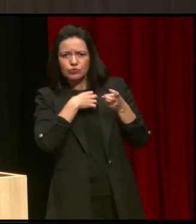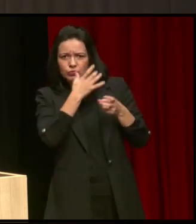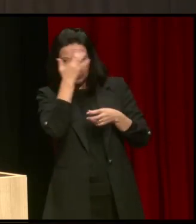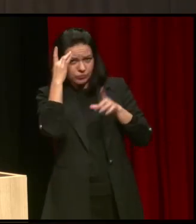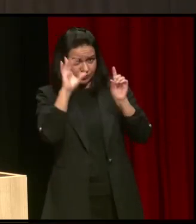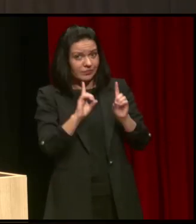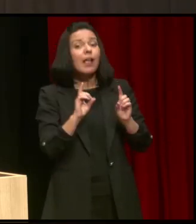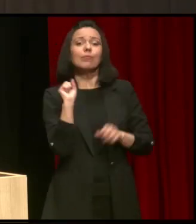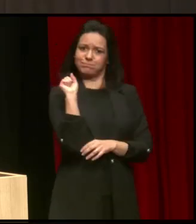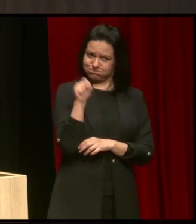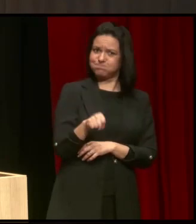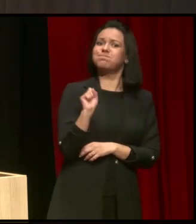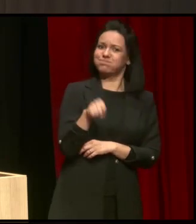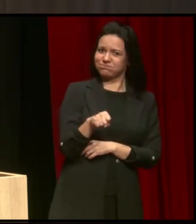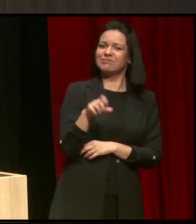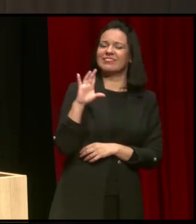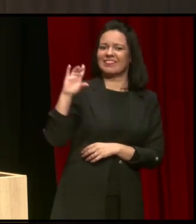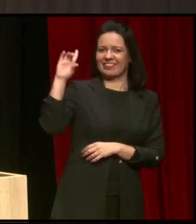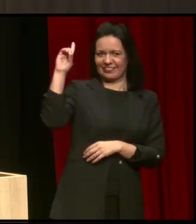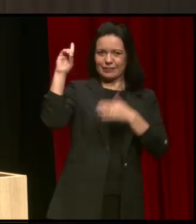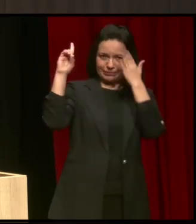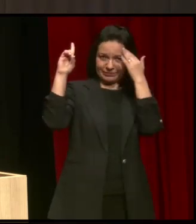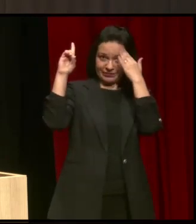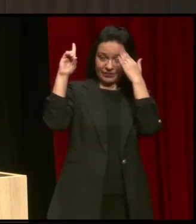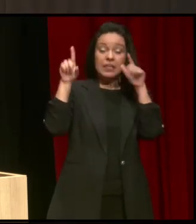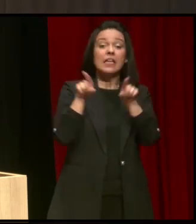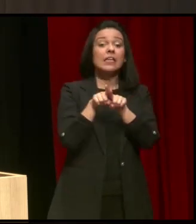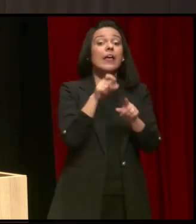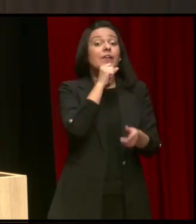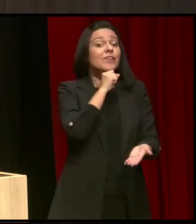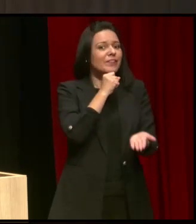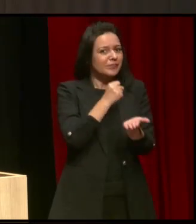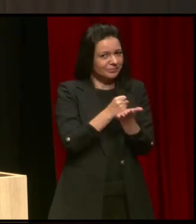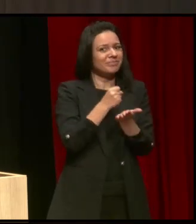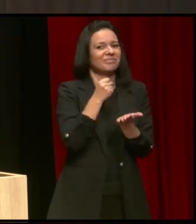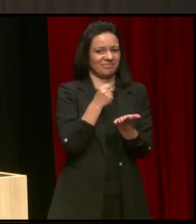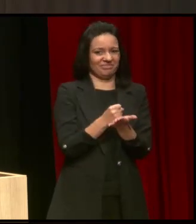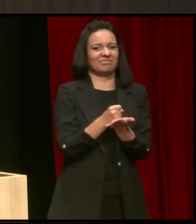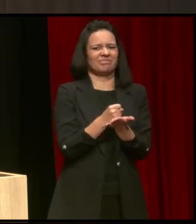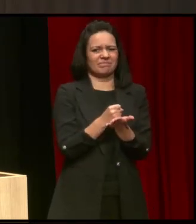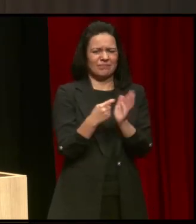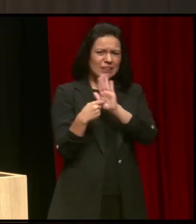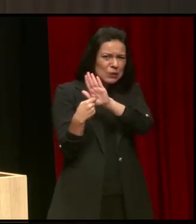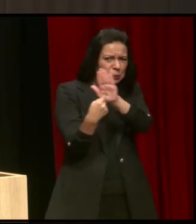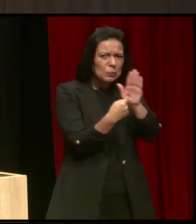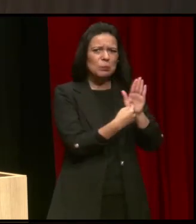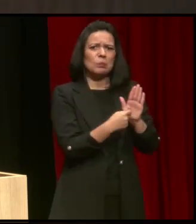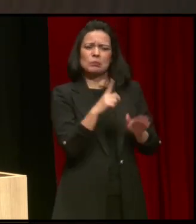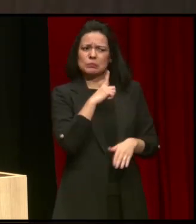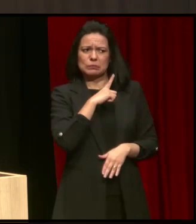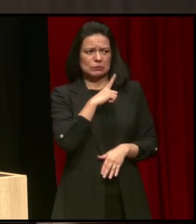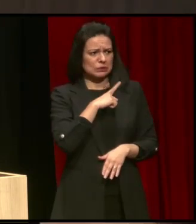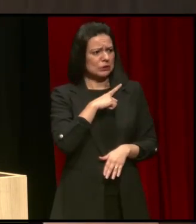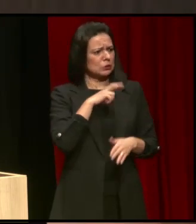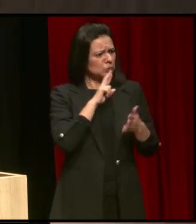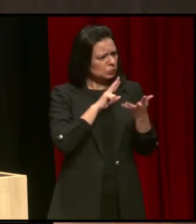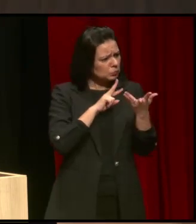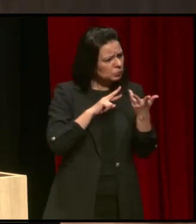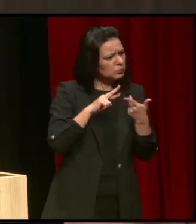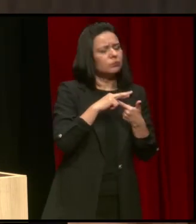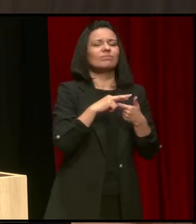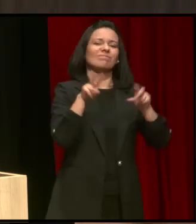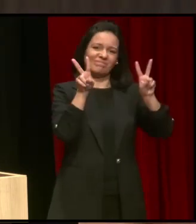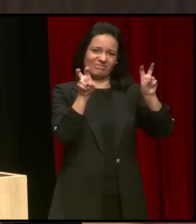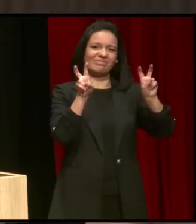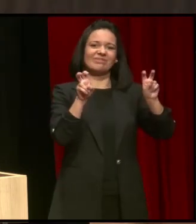um monte. E o Antigo Testamento tem vários aspectos do Antigo Testamento que falam